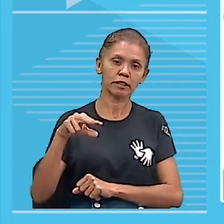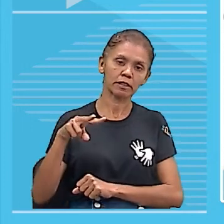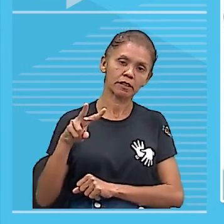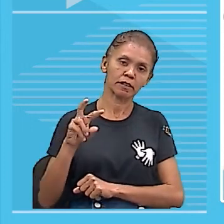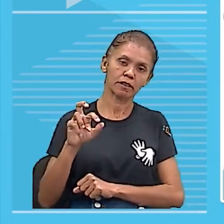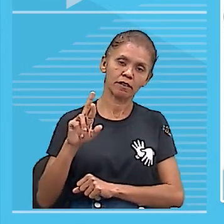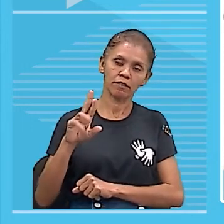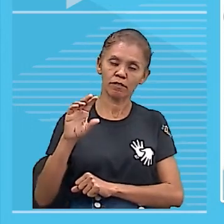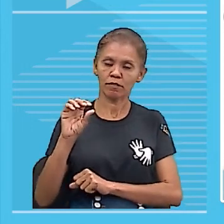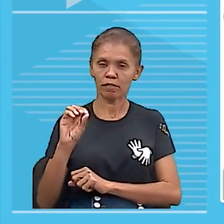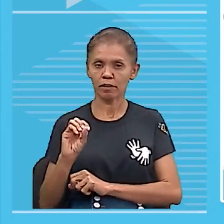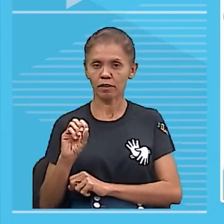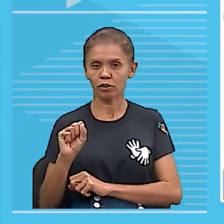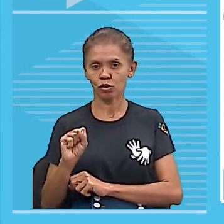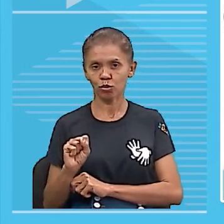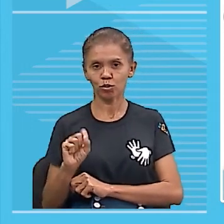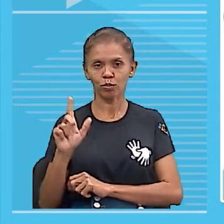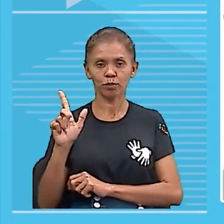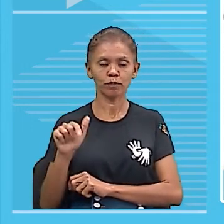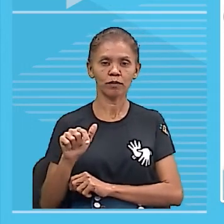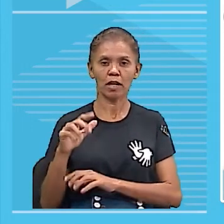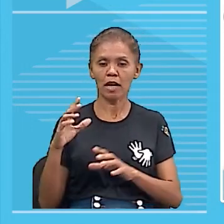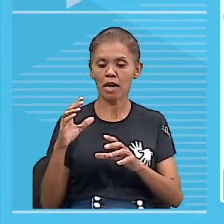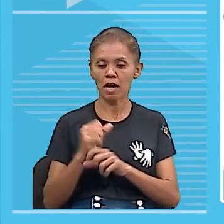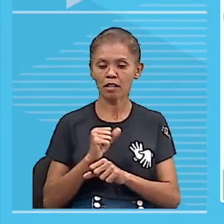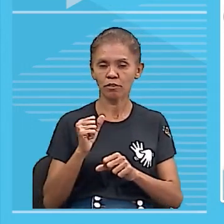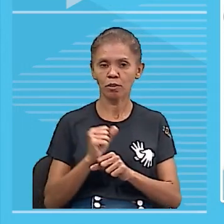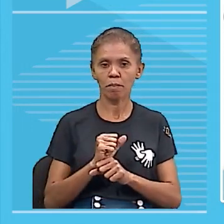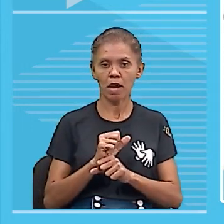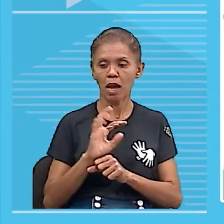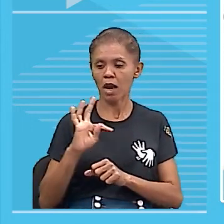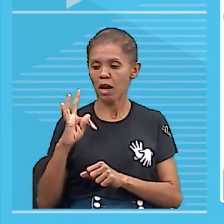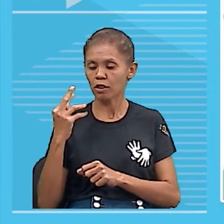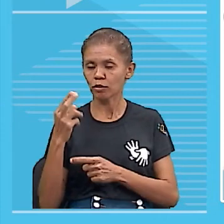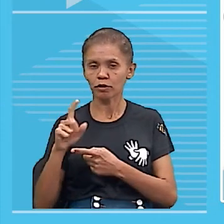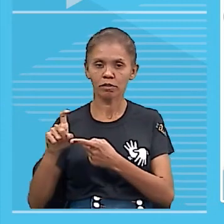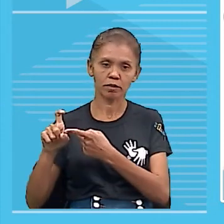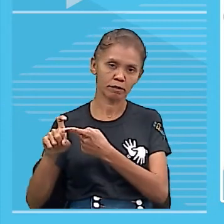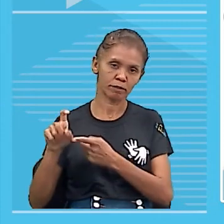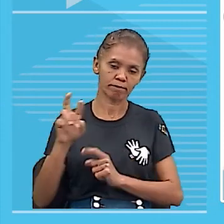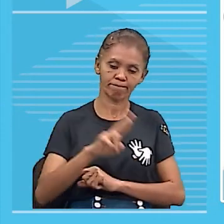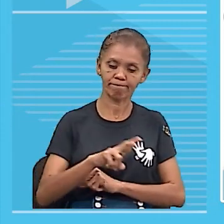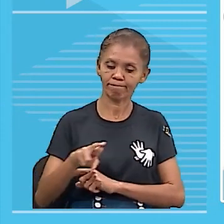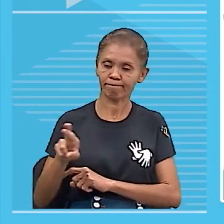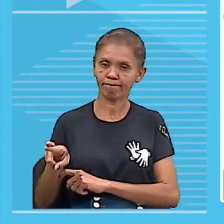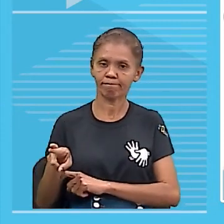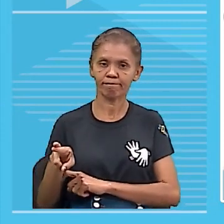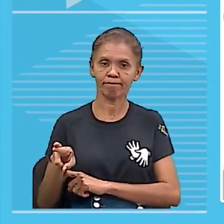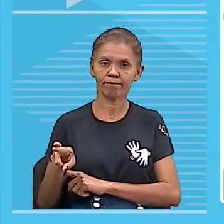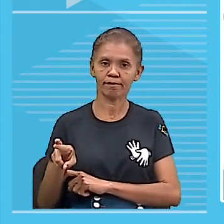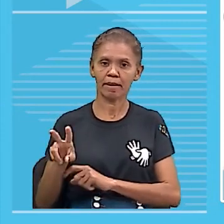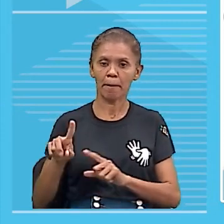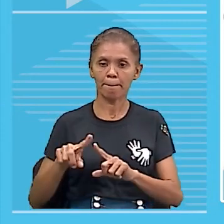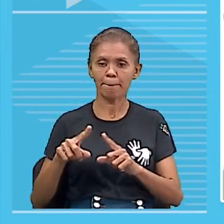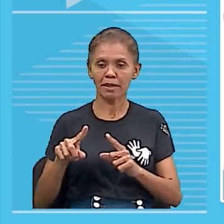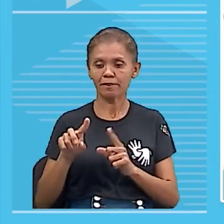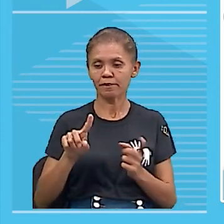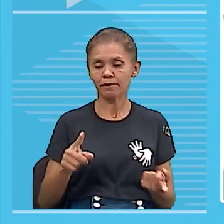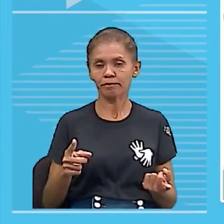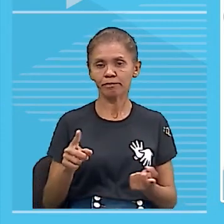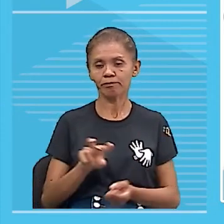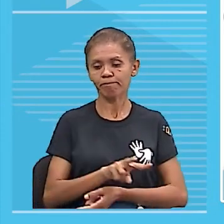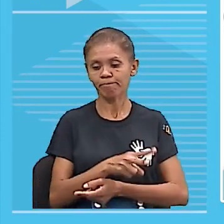e você vai somar todas as resistências só que elas invertidas